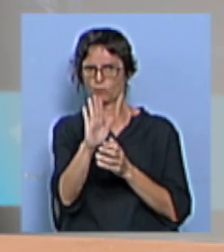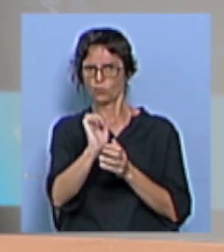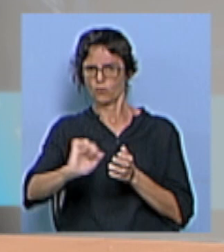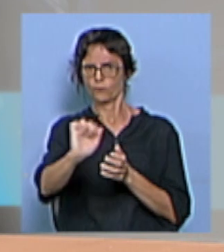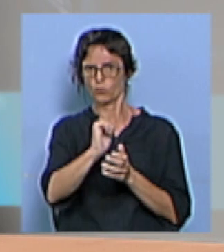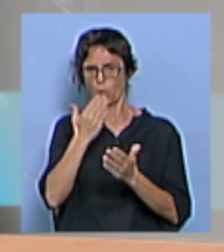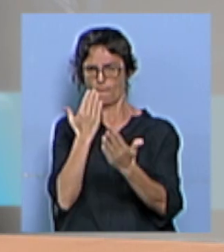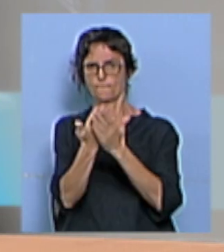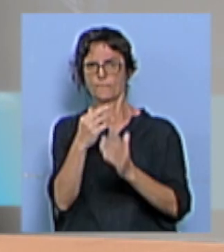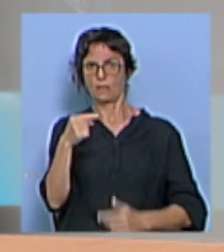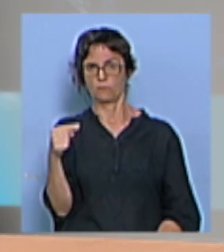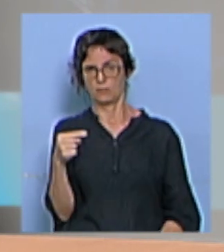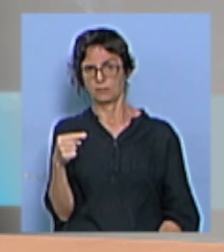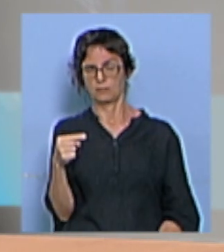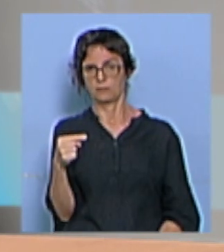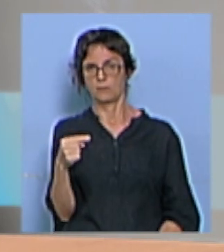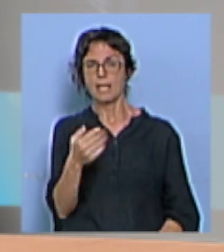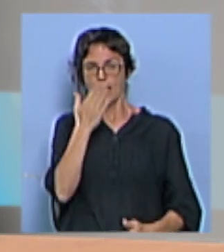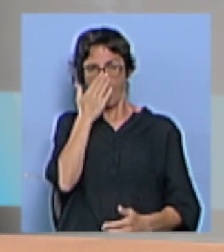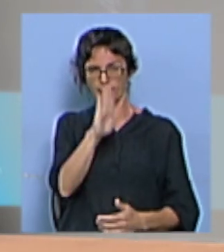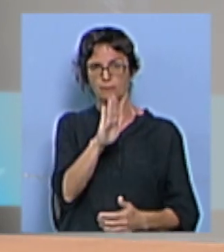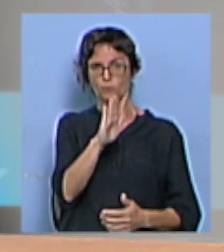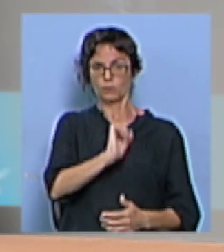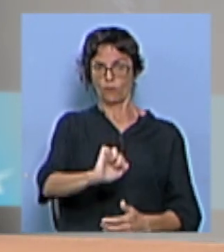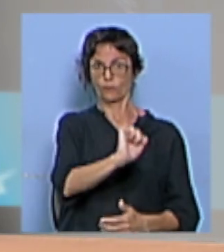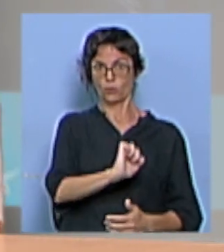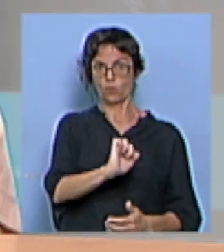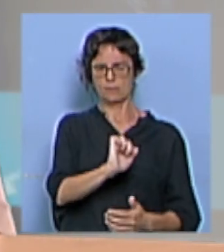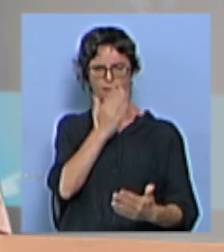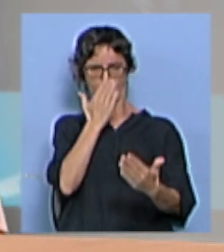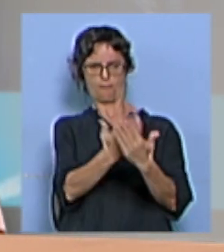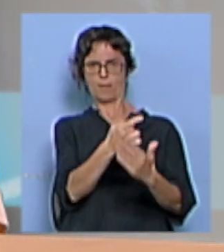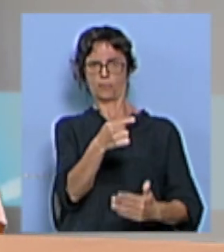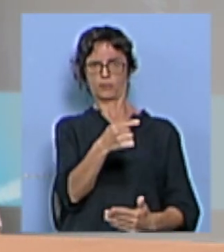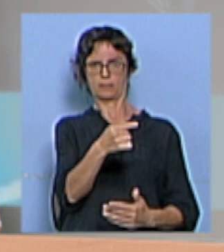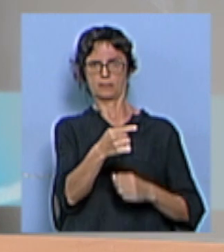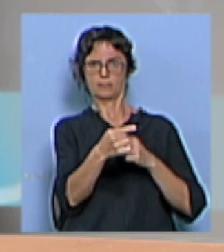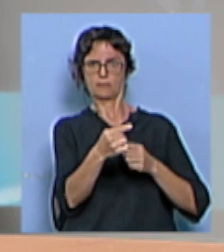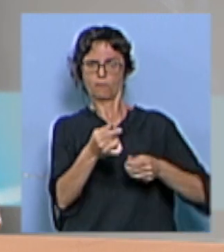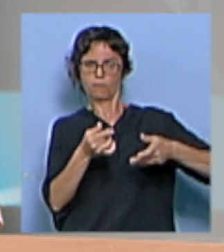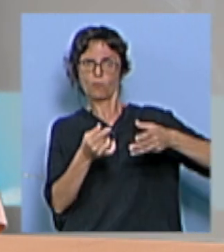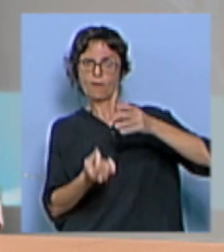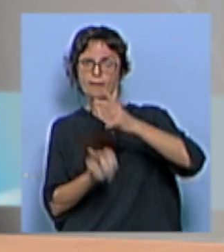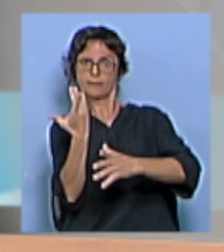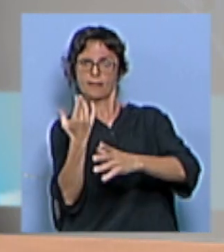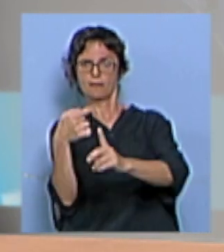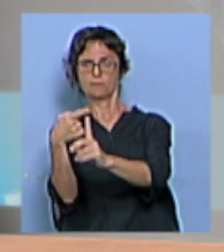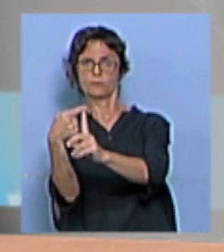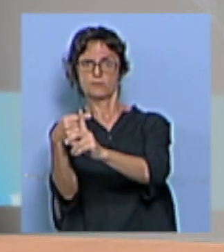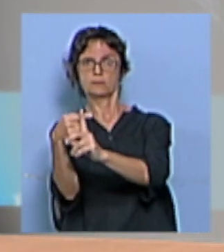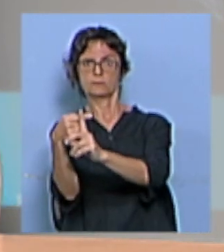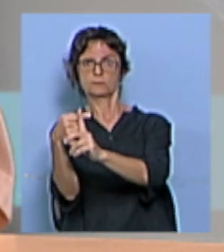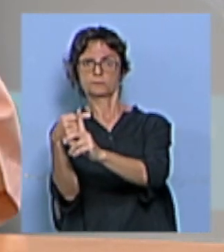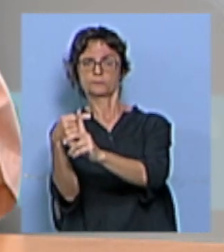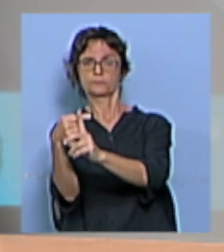negativo pode gerar o positivo. E, portanto, como a situação atual é negativa, nós podemos aprender, como